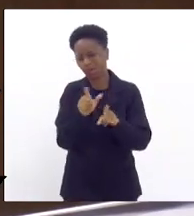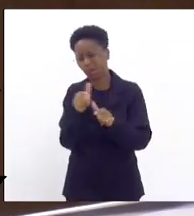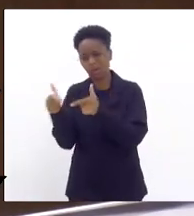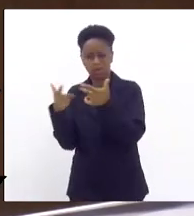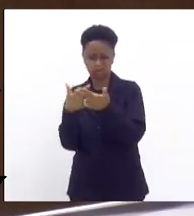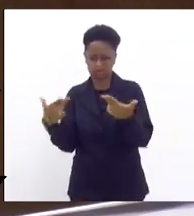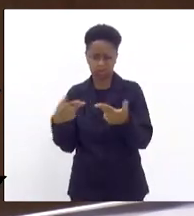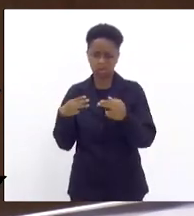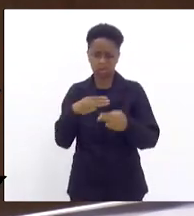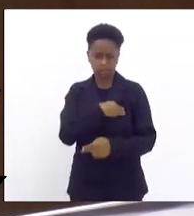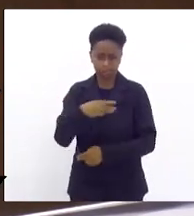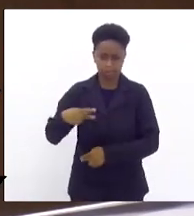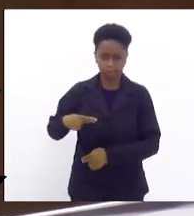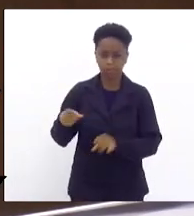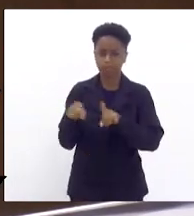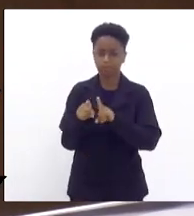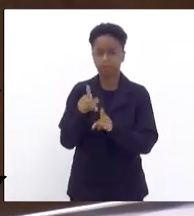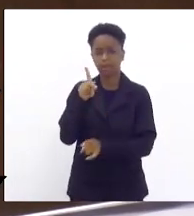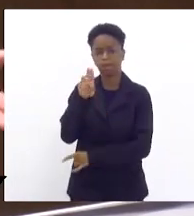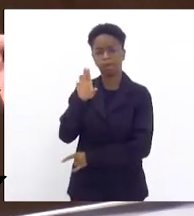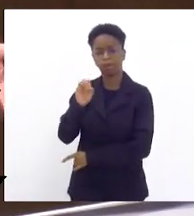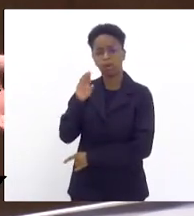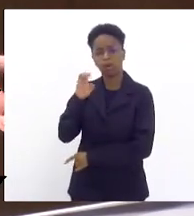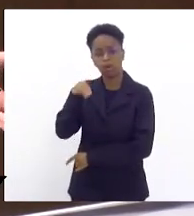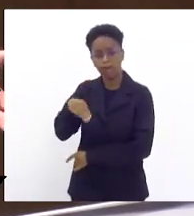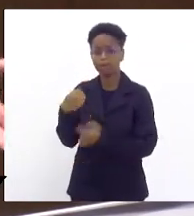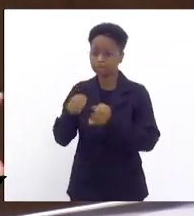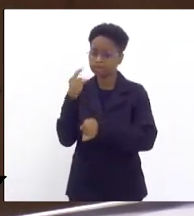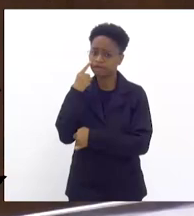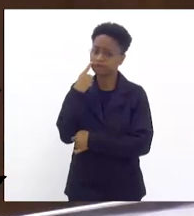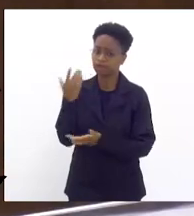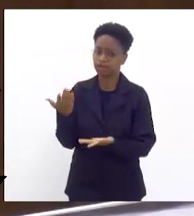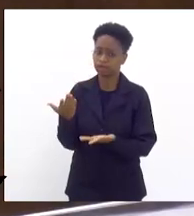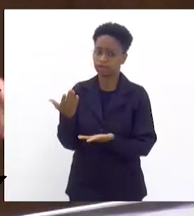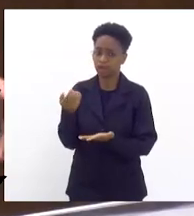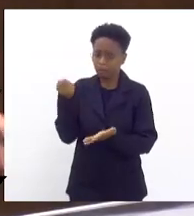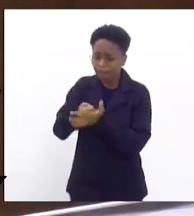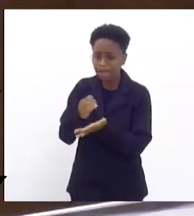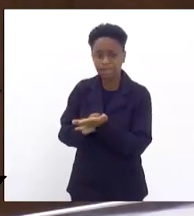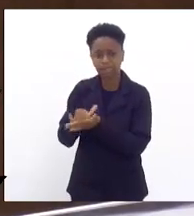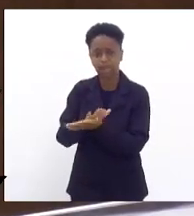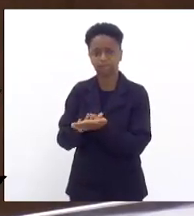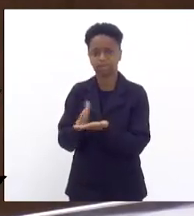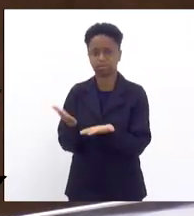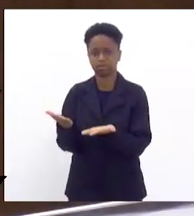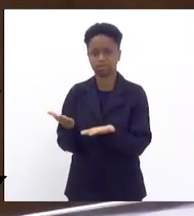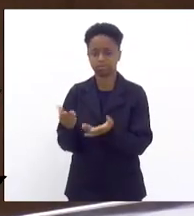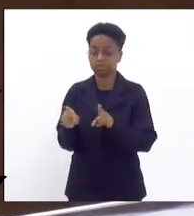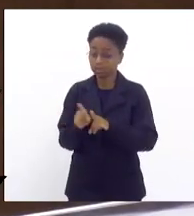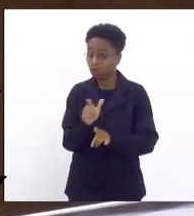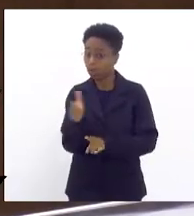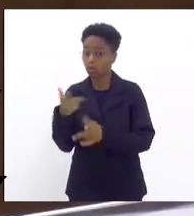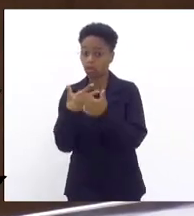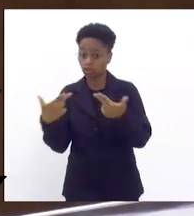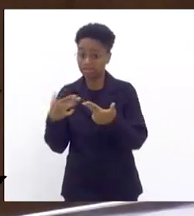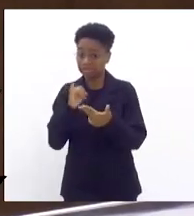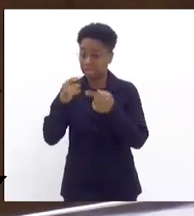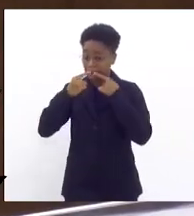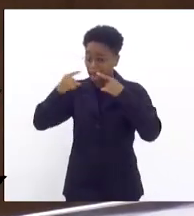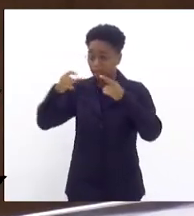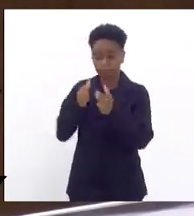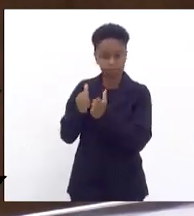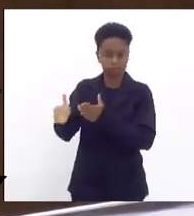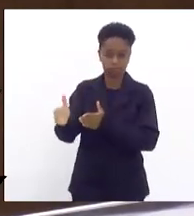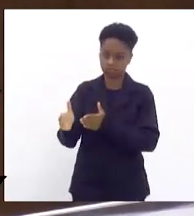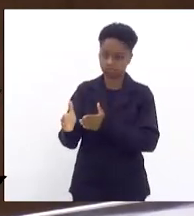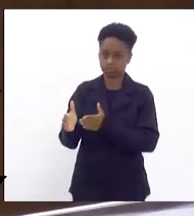Ministério Público e o PROCON, e quem é de direito tem que ver. Não paga nada. E outra coisa, reclamou, é rua.